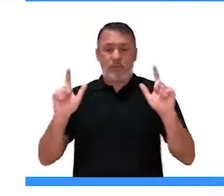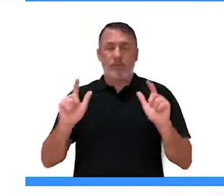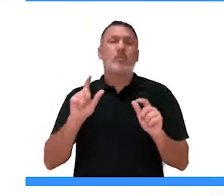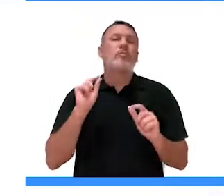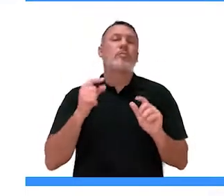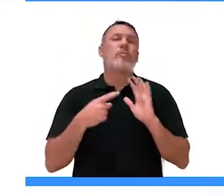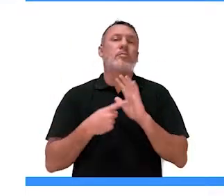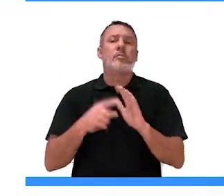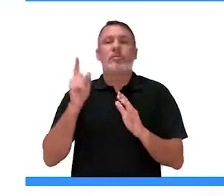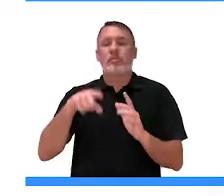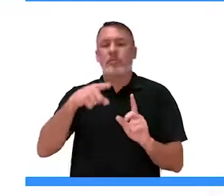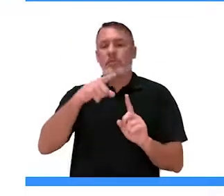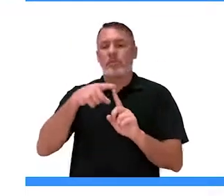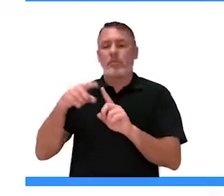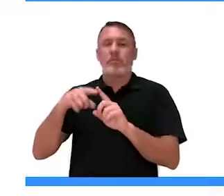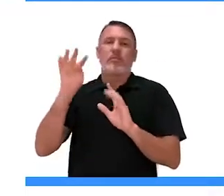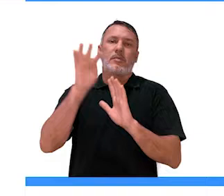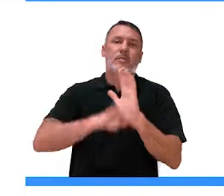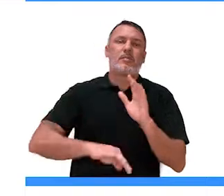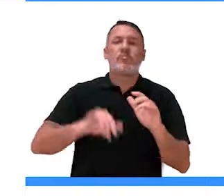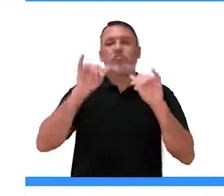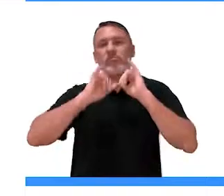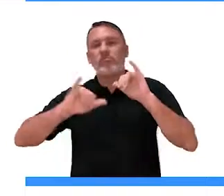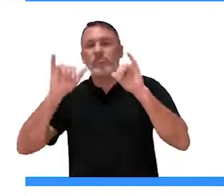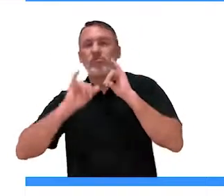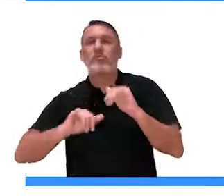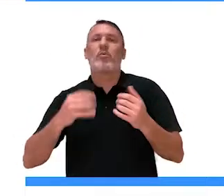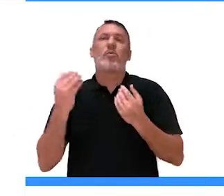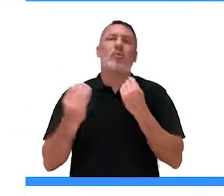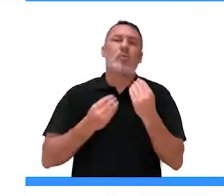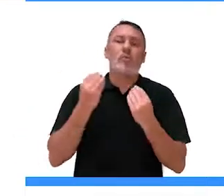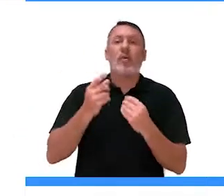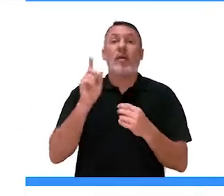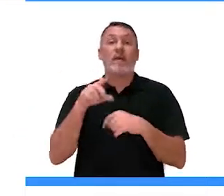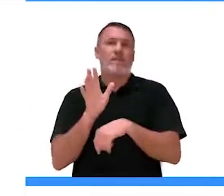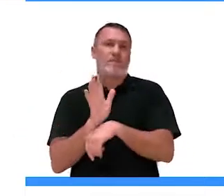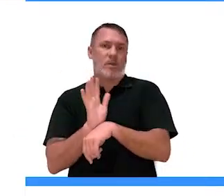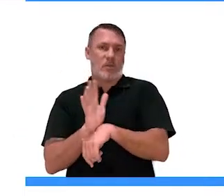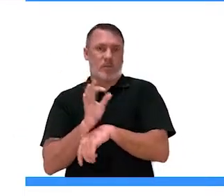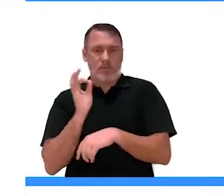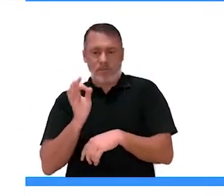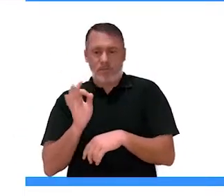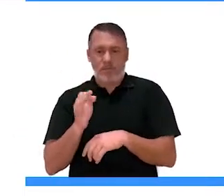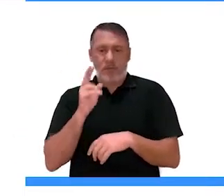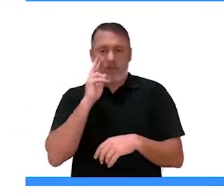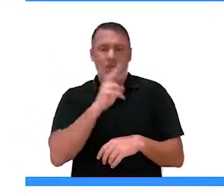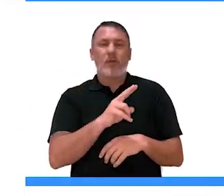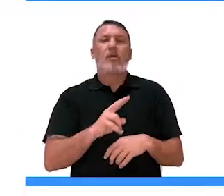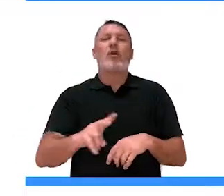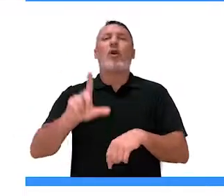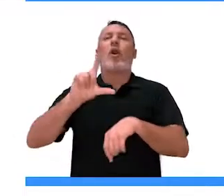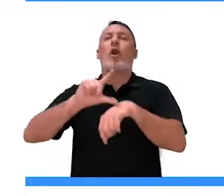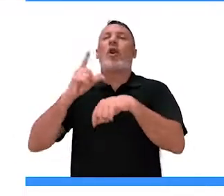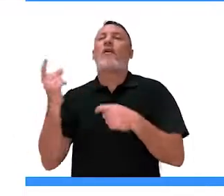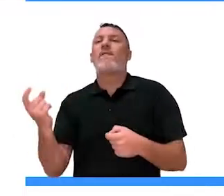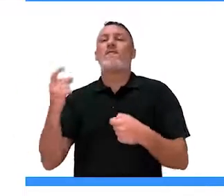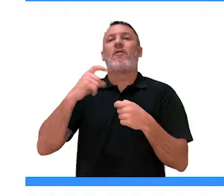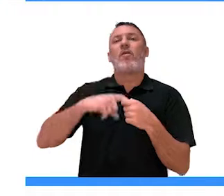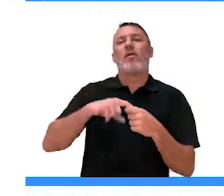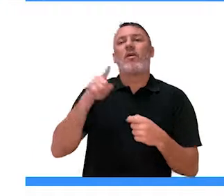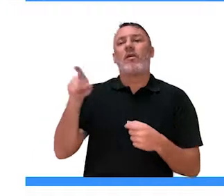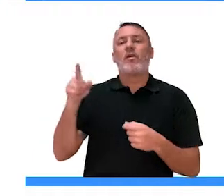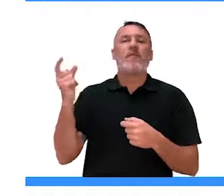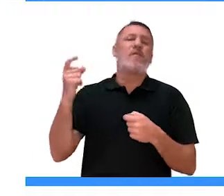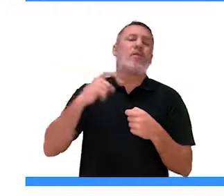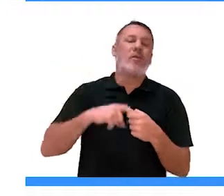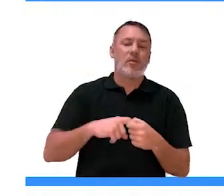um cartaz, né? Um gênero textual, publicitário, a divulgação de um filme, né? Que horas ela volta, né? Um filme